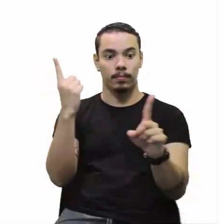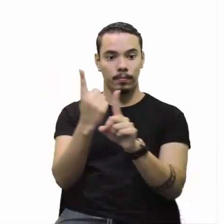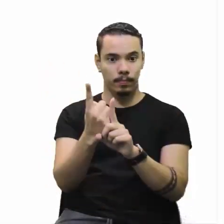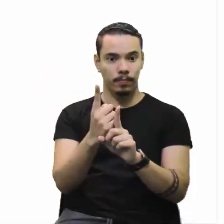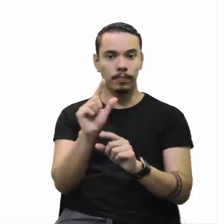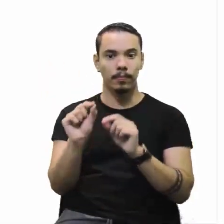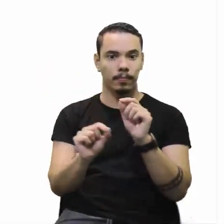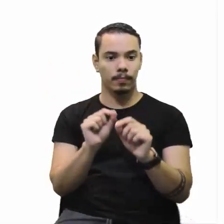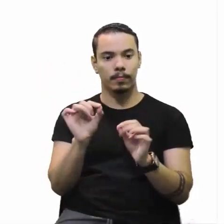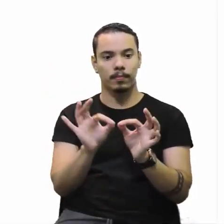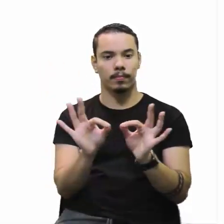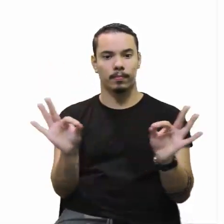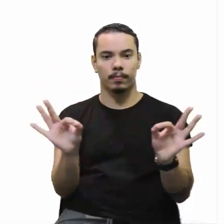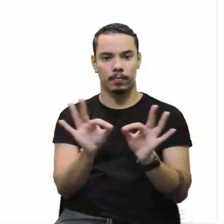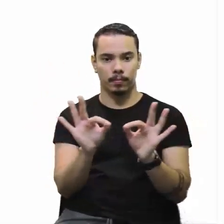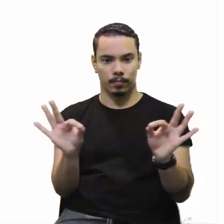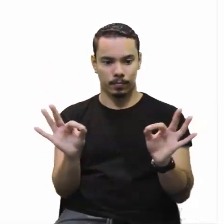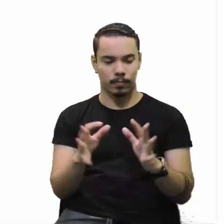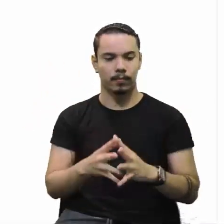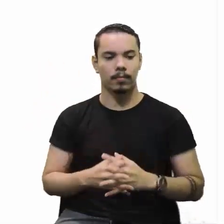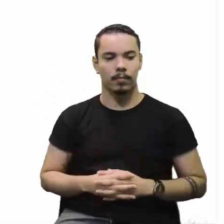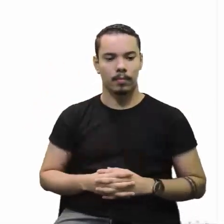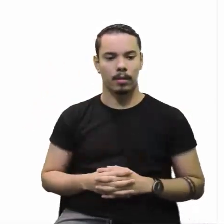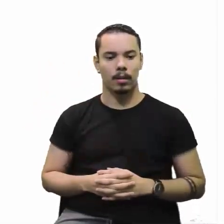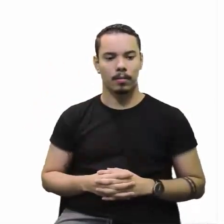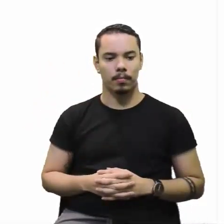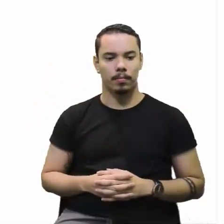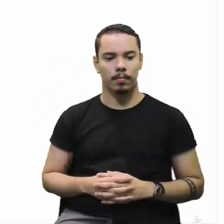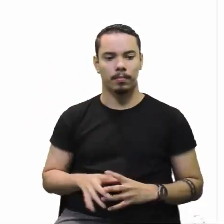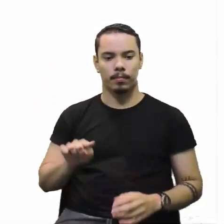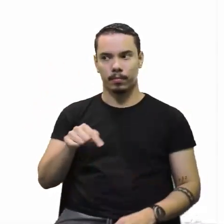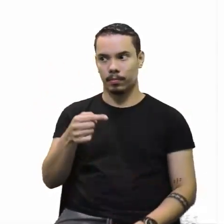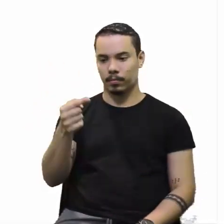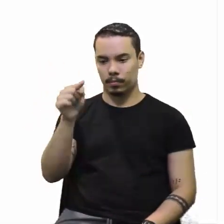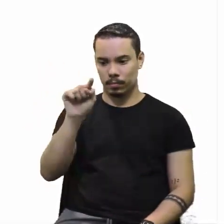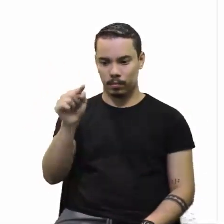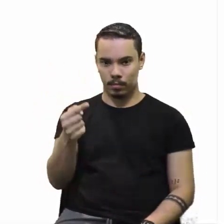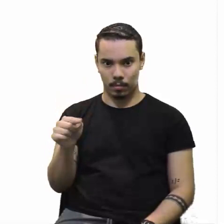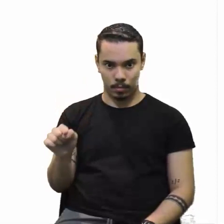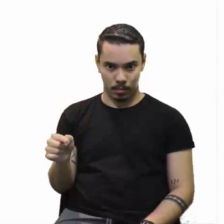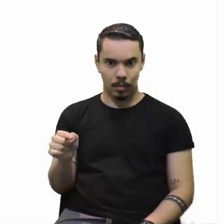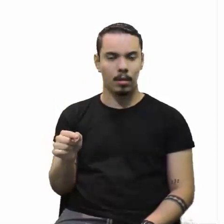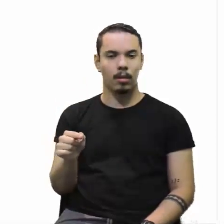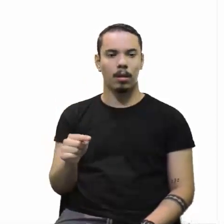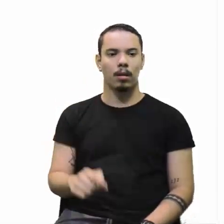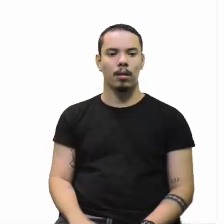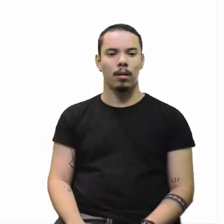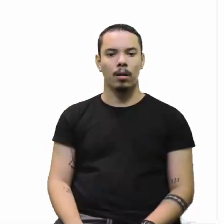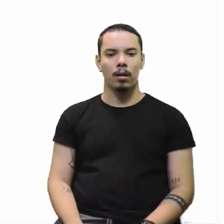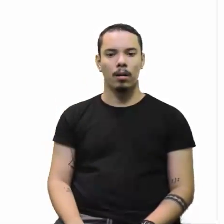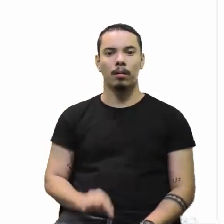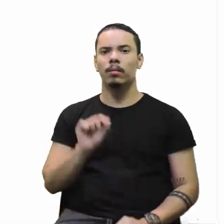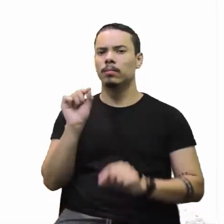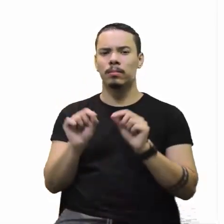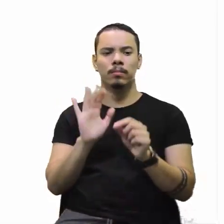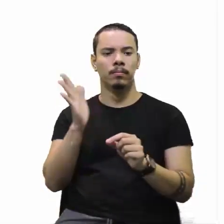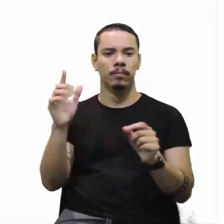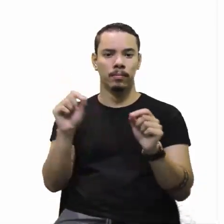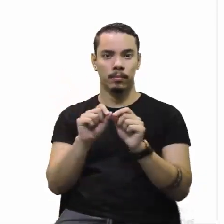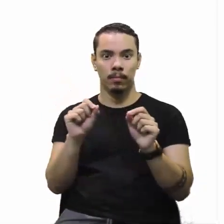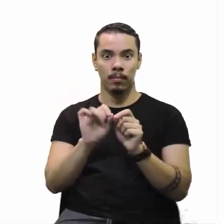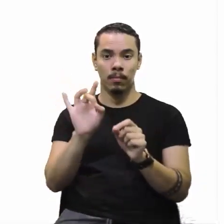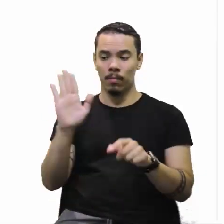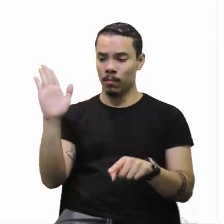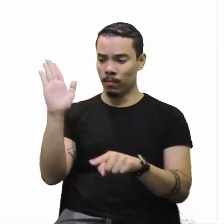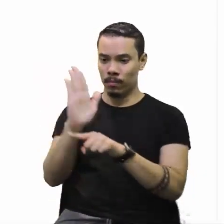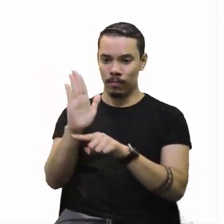quê? Comprimento de onda. Lambda, né? Olha bem, o que foi feito aqui? Só para